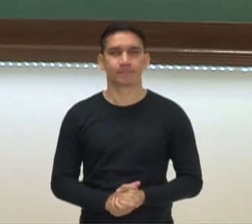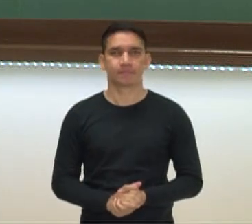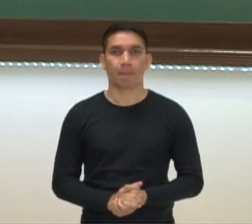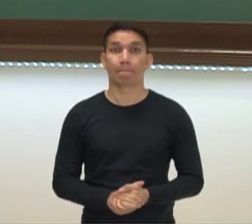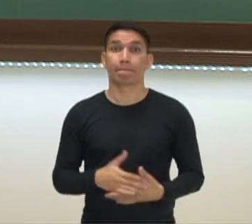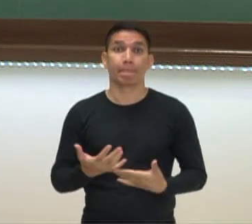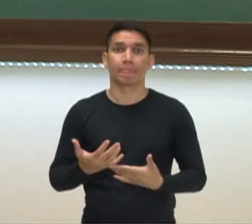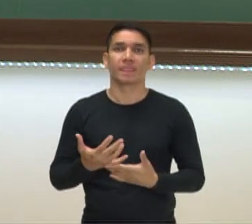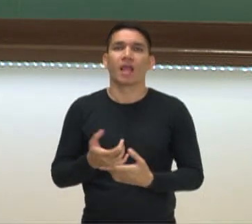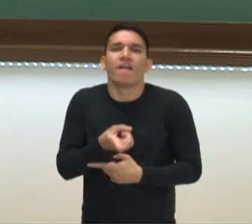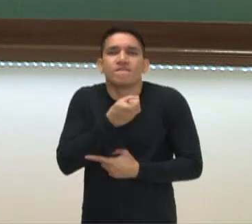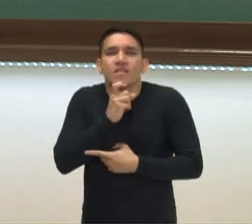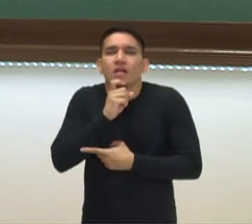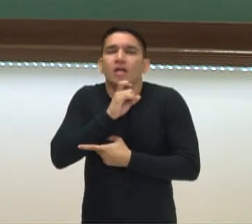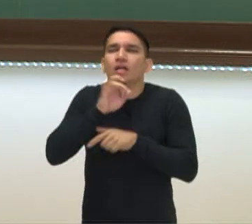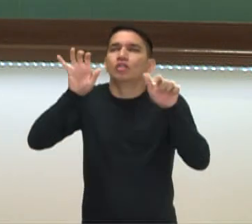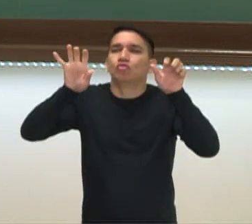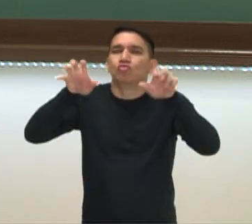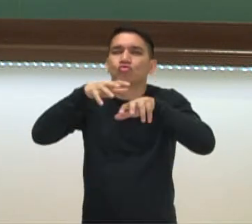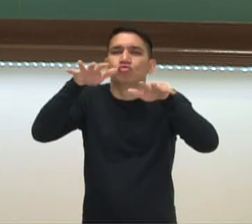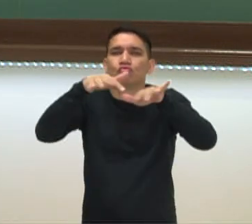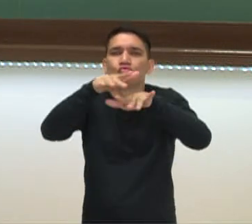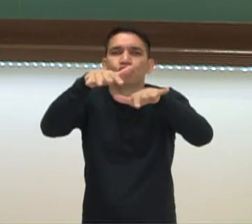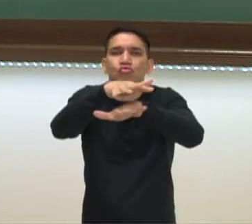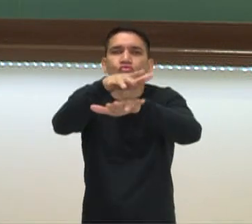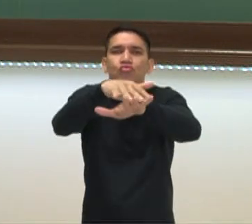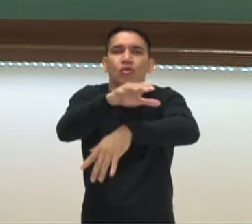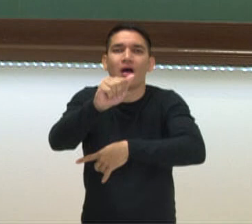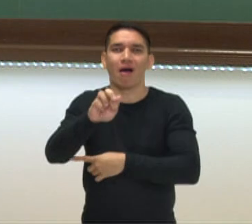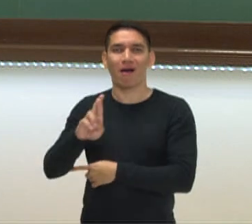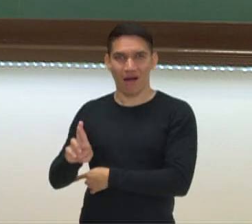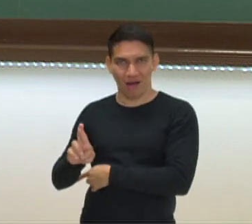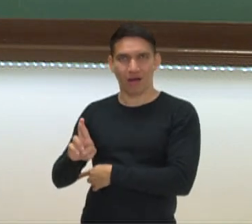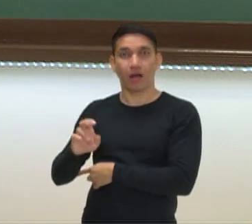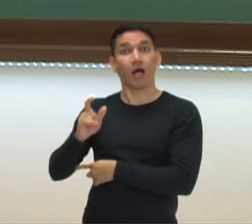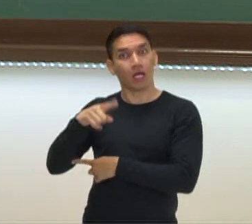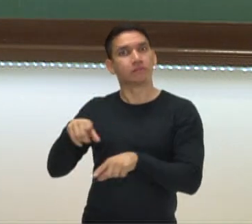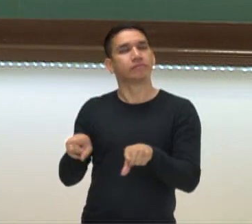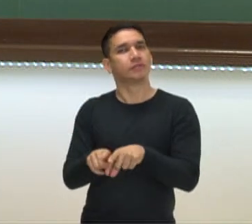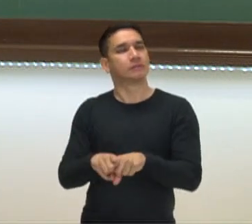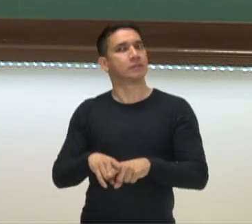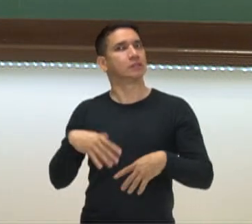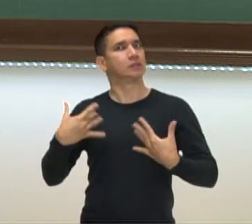O ar-condicionado também é um vilão do consumo de energia elétrica. Vamos olhar aqui então.